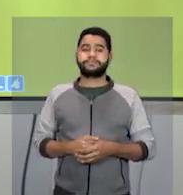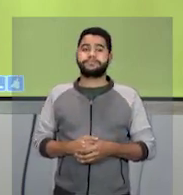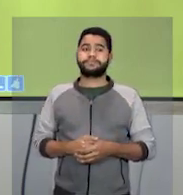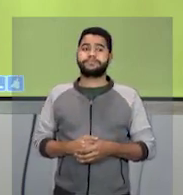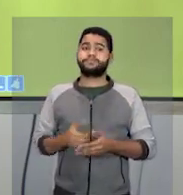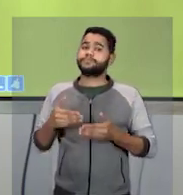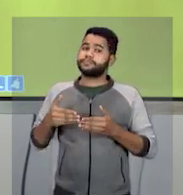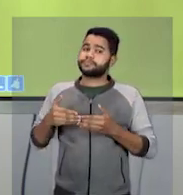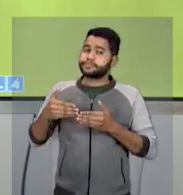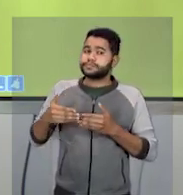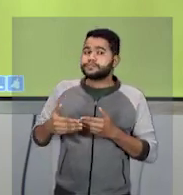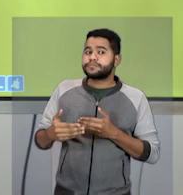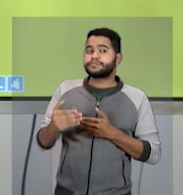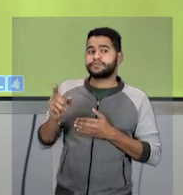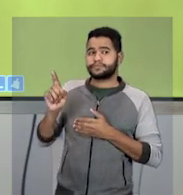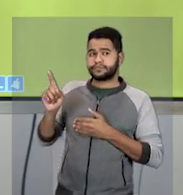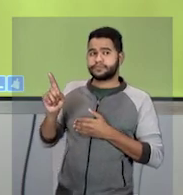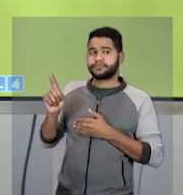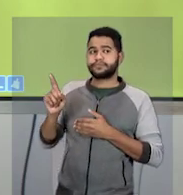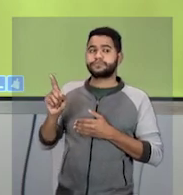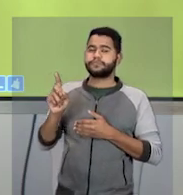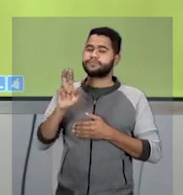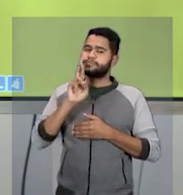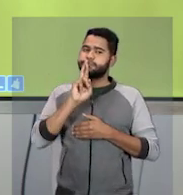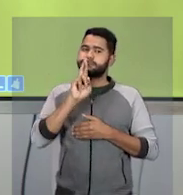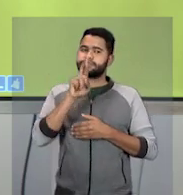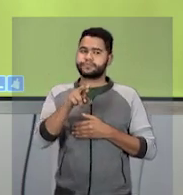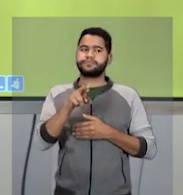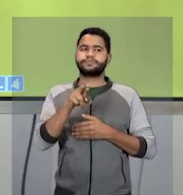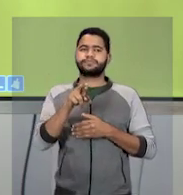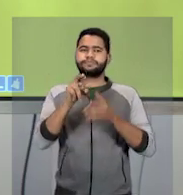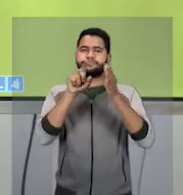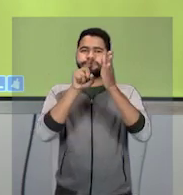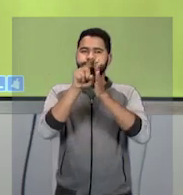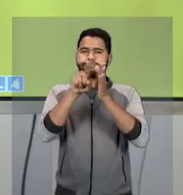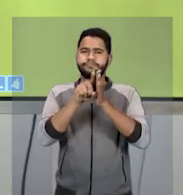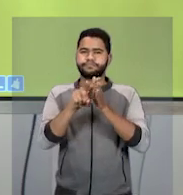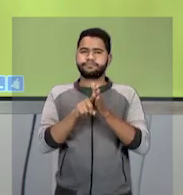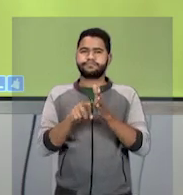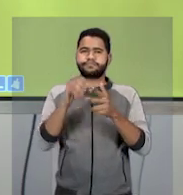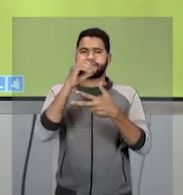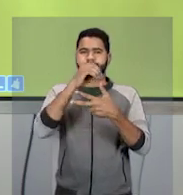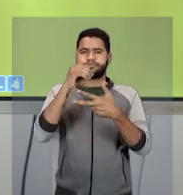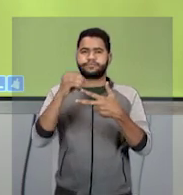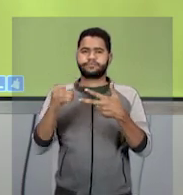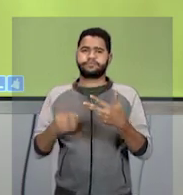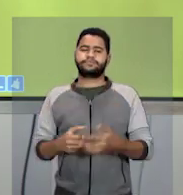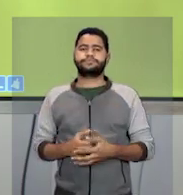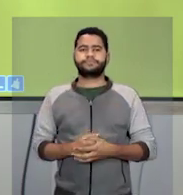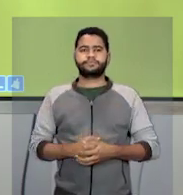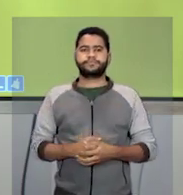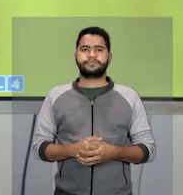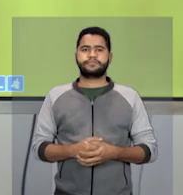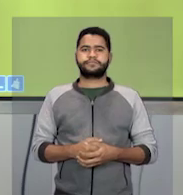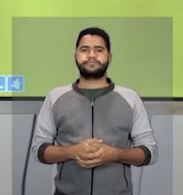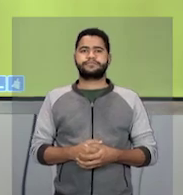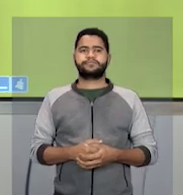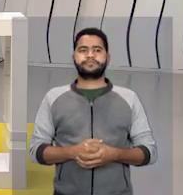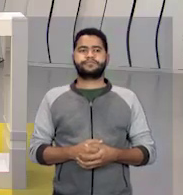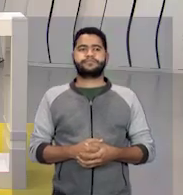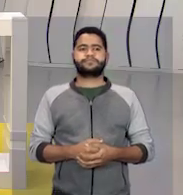partir daqui, nós vamos resolver uma sequência de questões do Enem. Vamos a